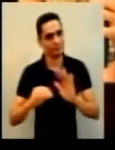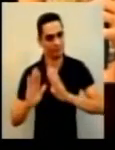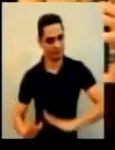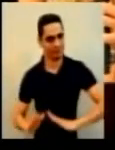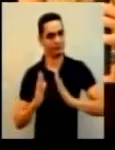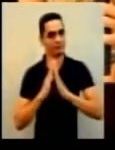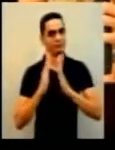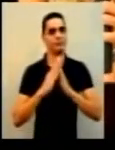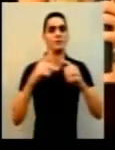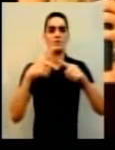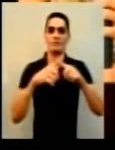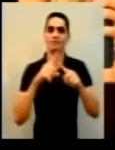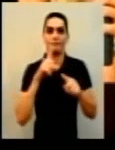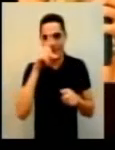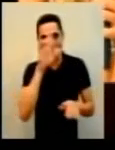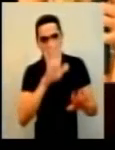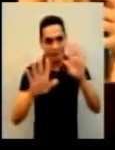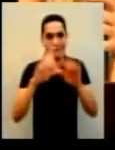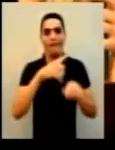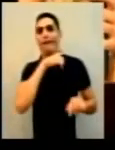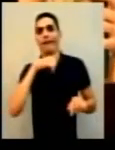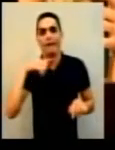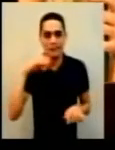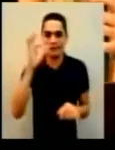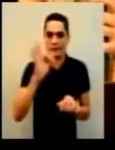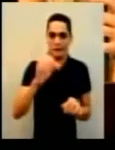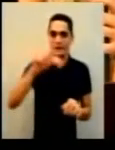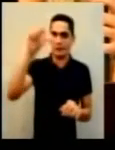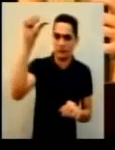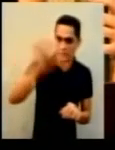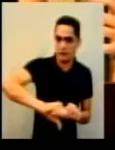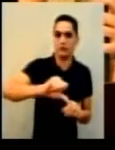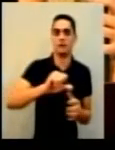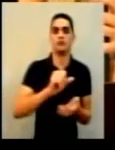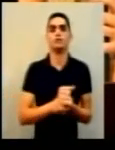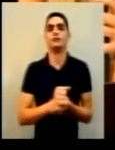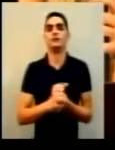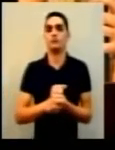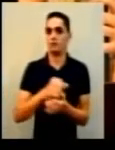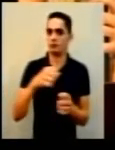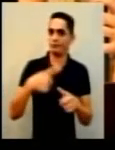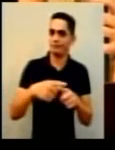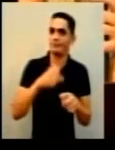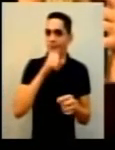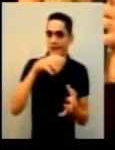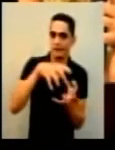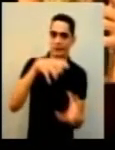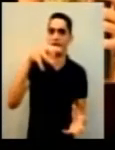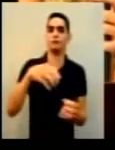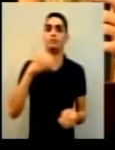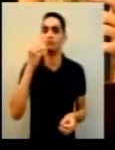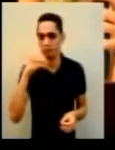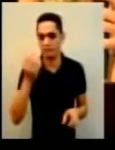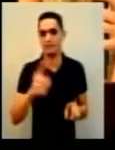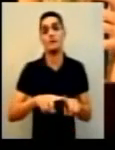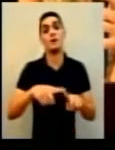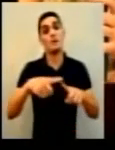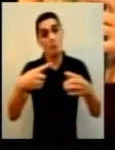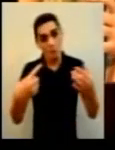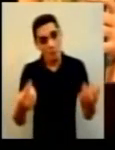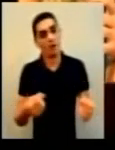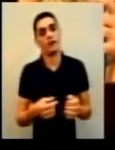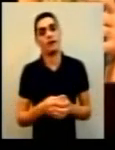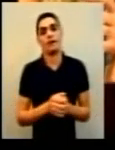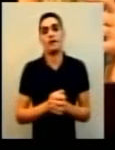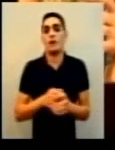de letalidade, né, o risco de mortalidade nessa população ela é maior, como a gente já apresentou aqui, mas no entanto,